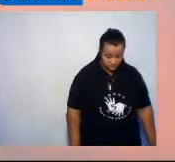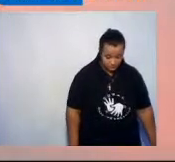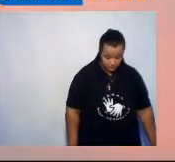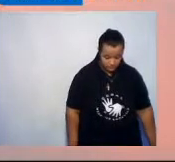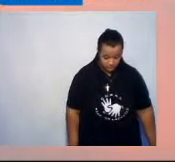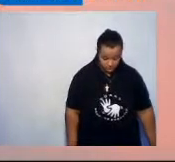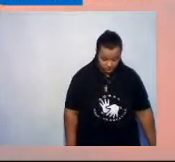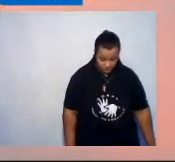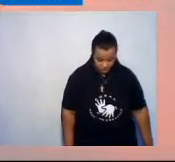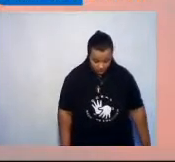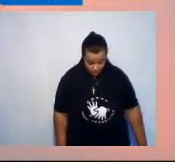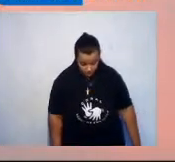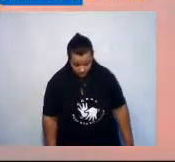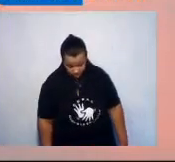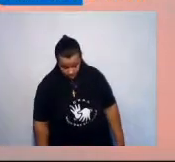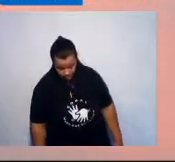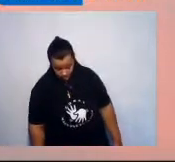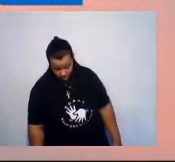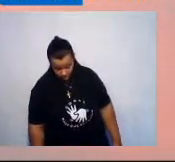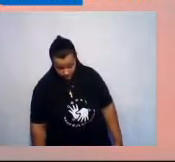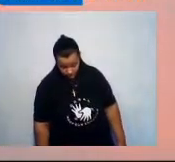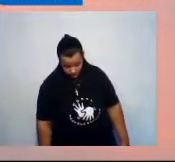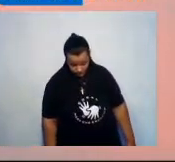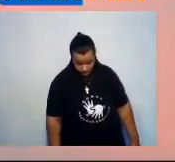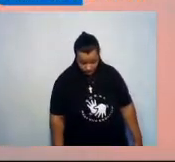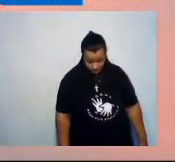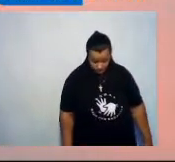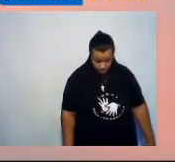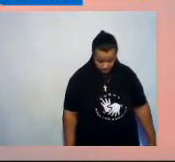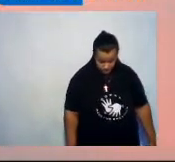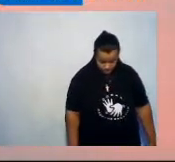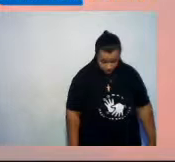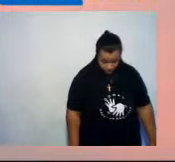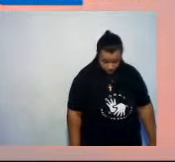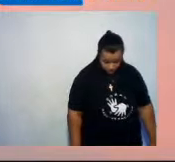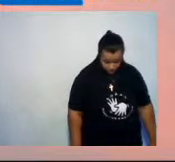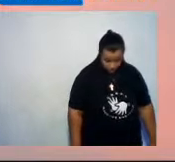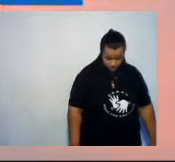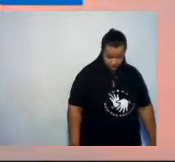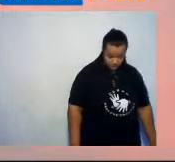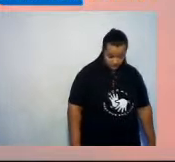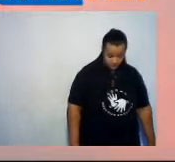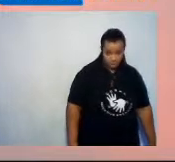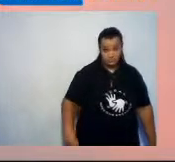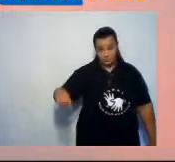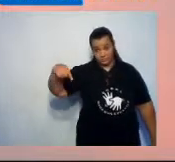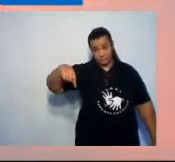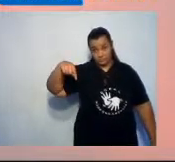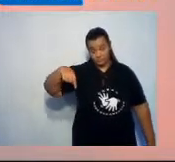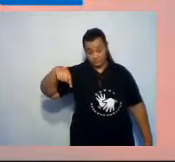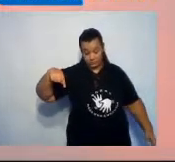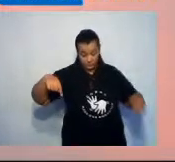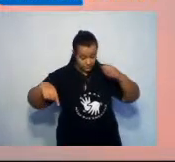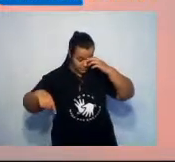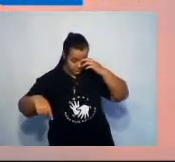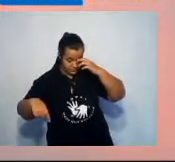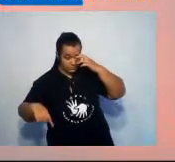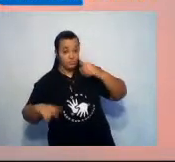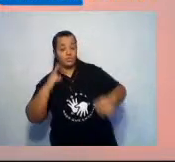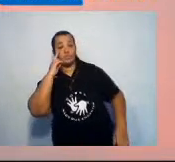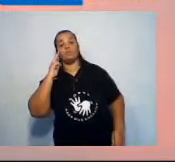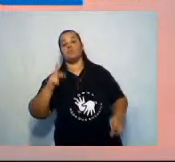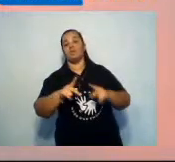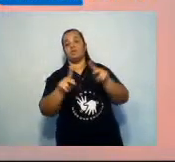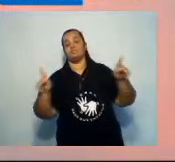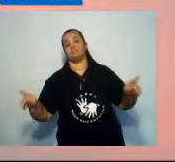parabéns pelo show. Tem muita gente conferindo a nossa live, Piracaia 203 anos. Olha, tem muita coisa bacana no QR Code para quem está participando. Eu tenho para você